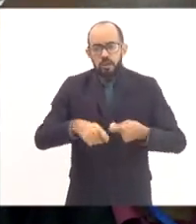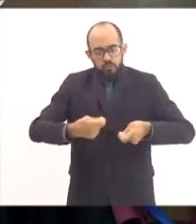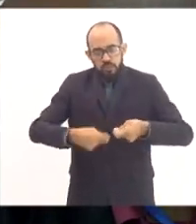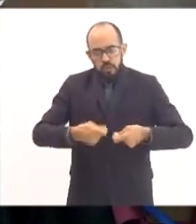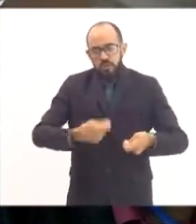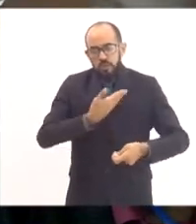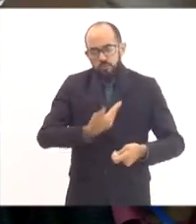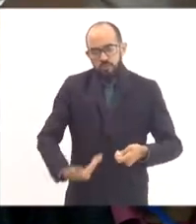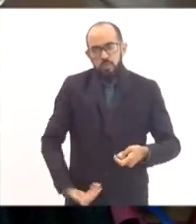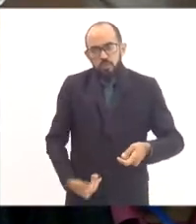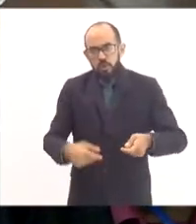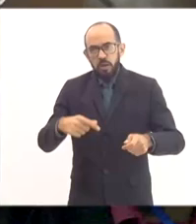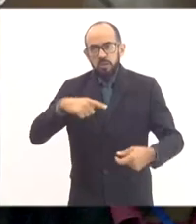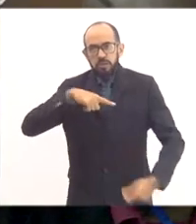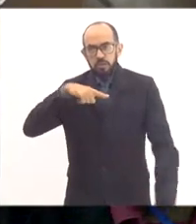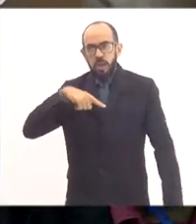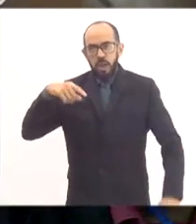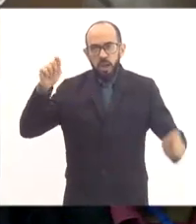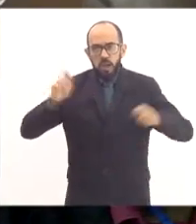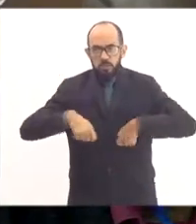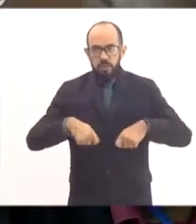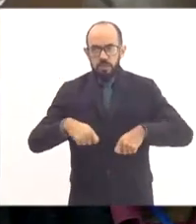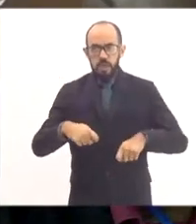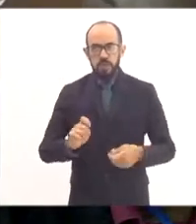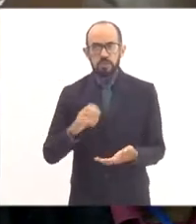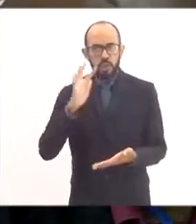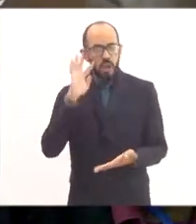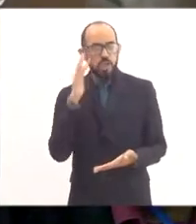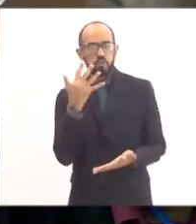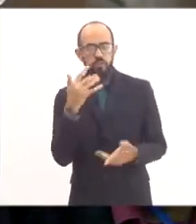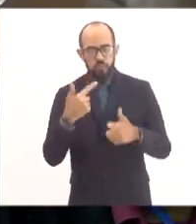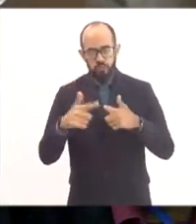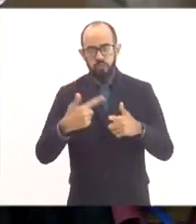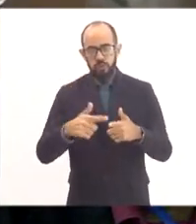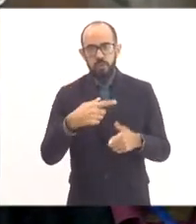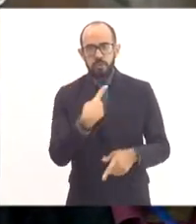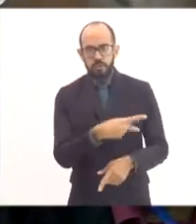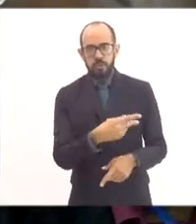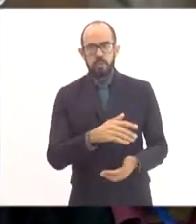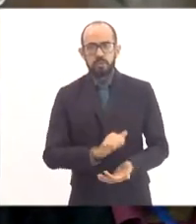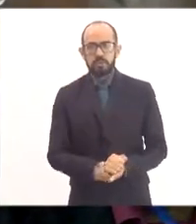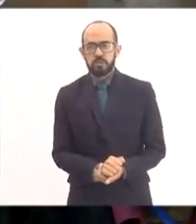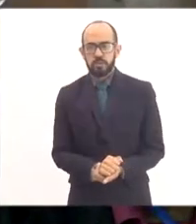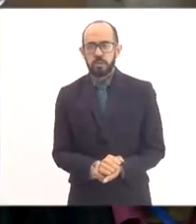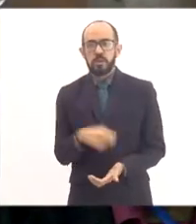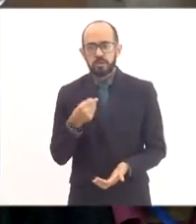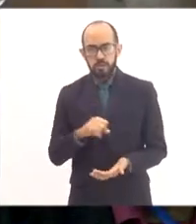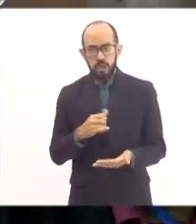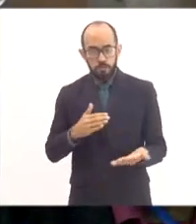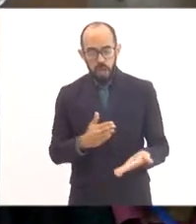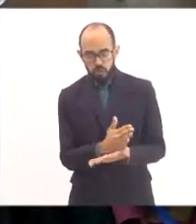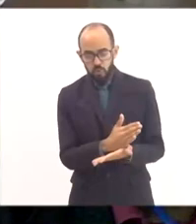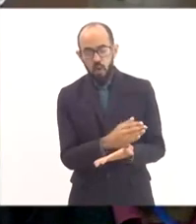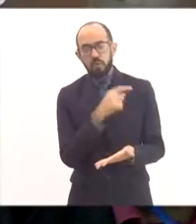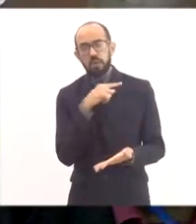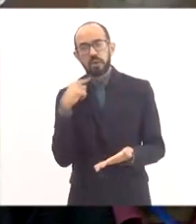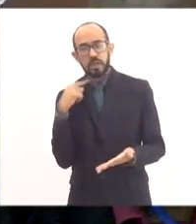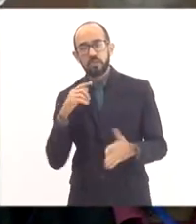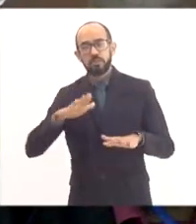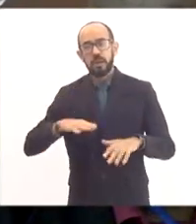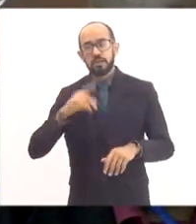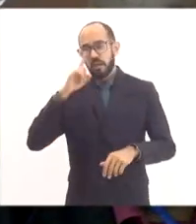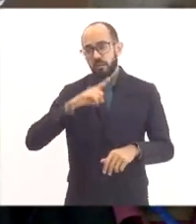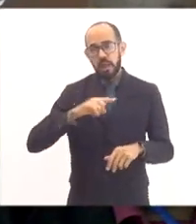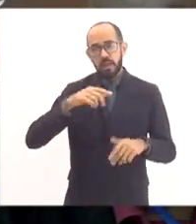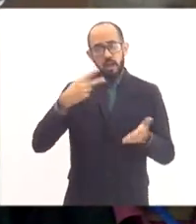ter capacidade de sanar seus vícios. Ah, se passou o prazo de validade, beleza, o erro ocorreu em função da